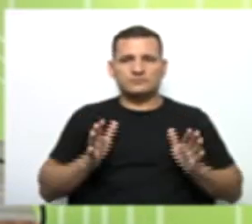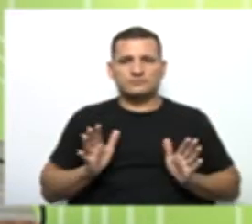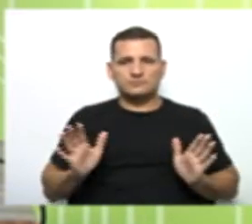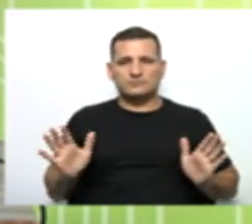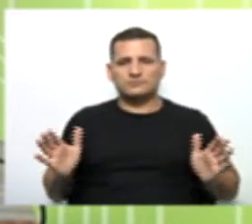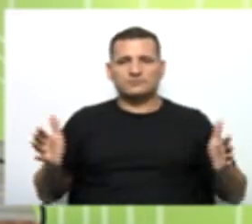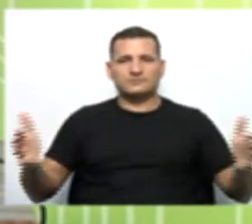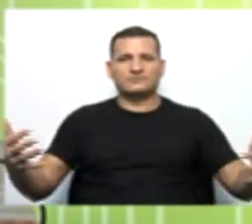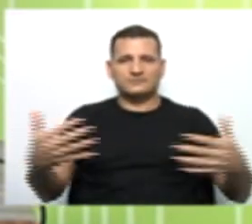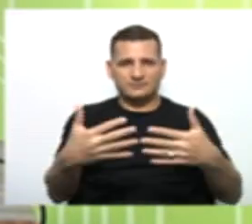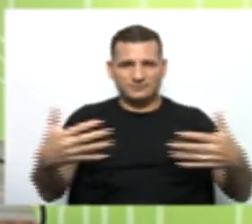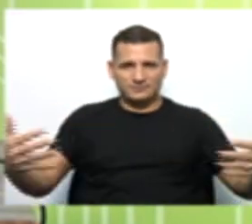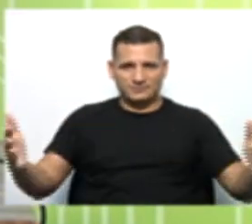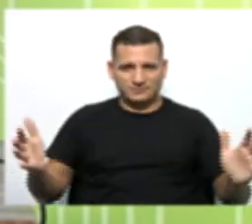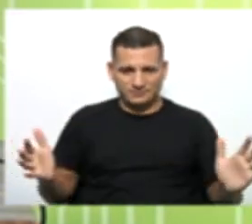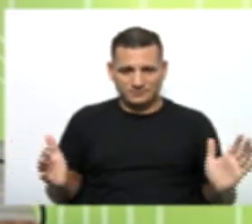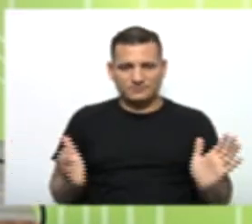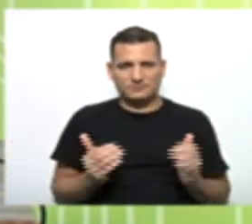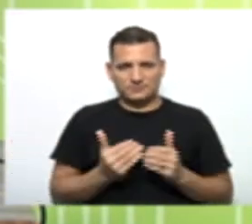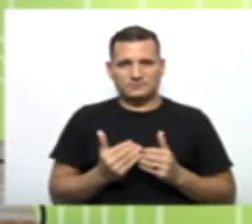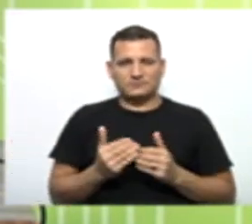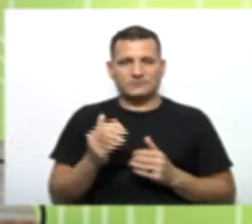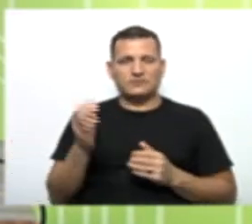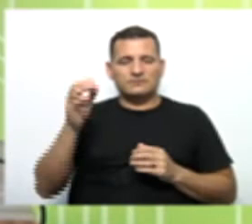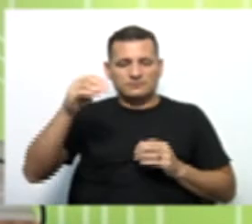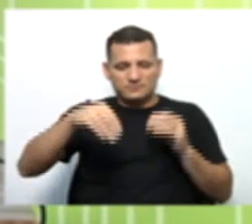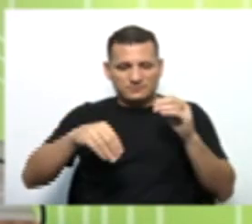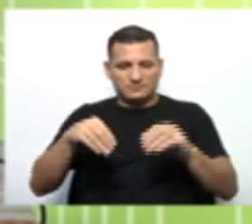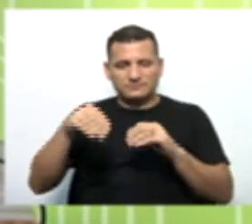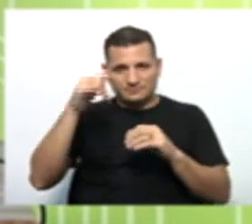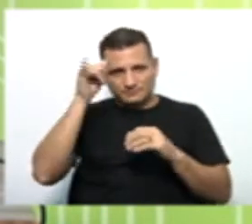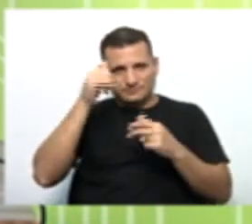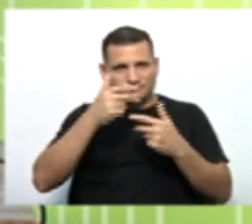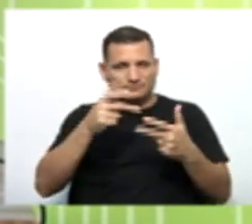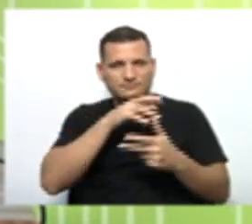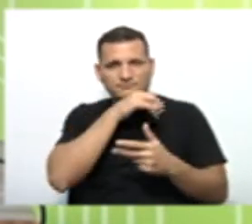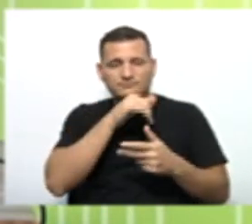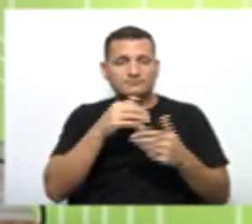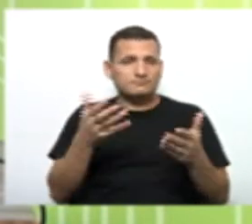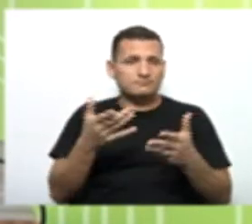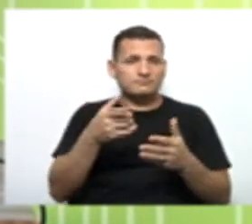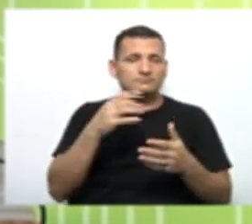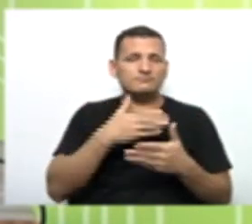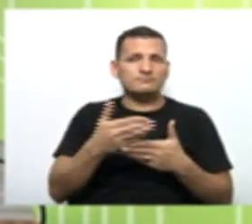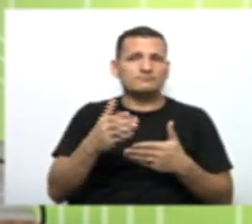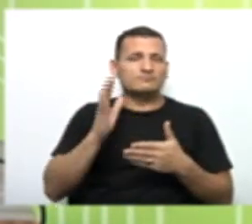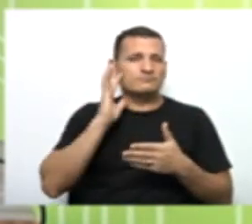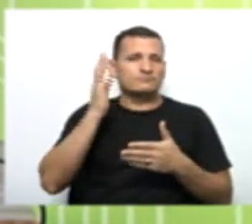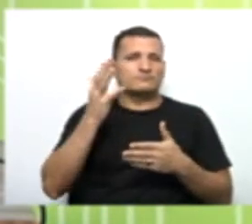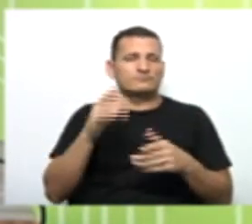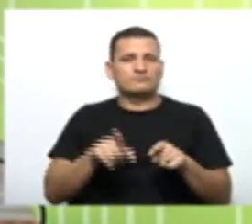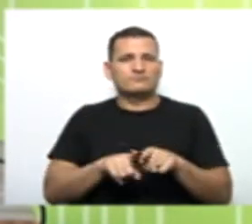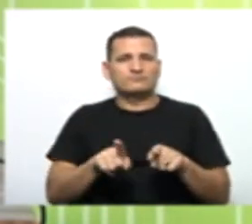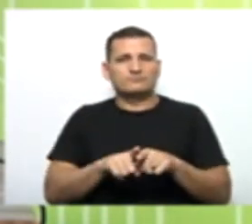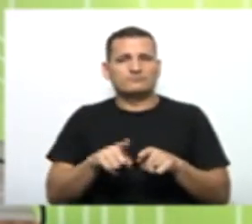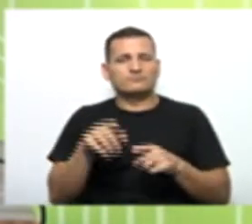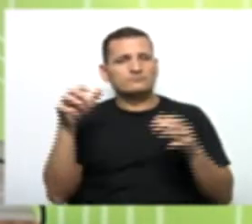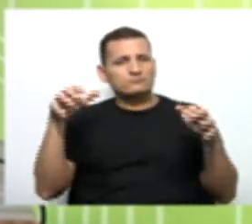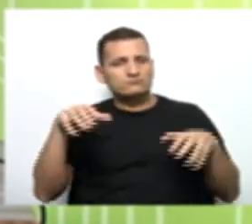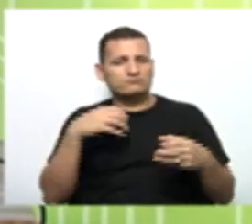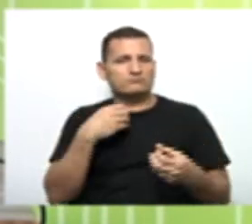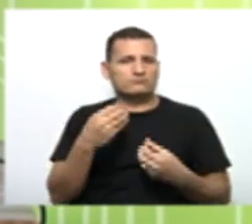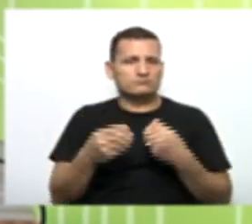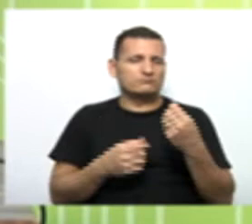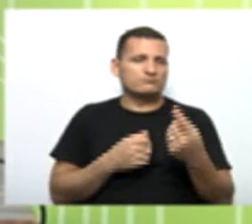a compreender alguns fenômenos. Ele começa a compreender a periodicidade das chuvas. Agora também o homem já descobriu o fogo, já compreende